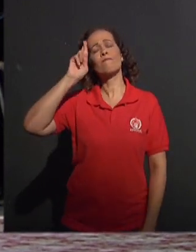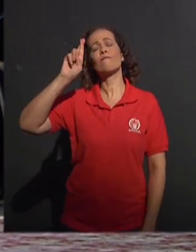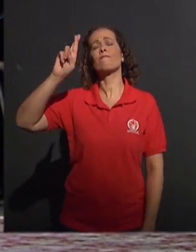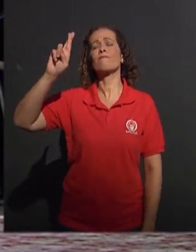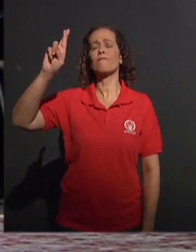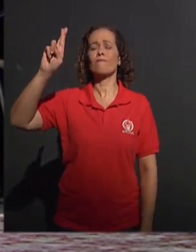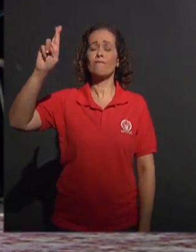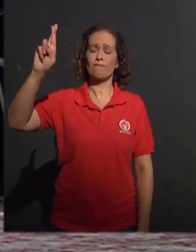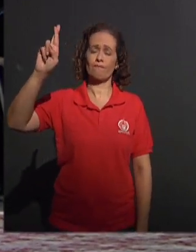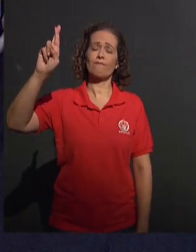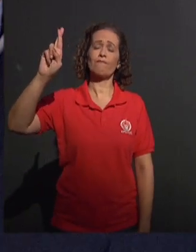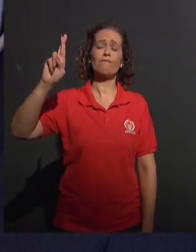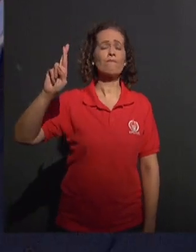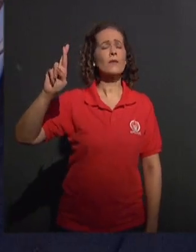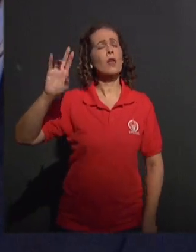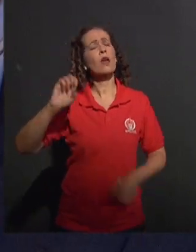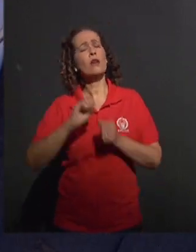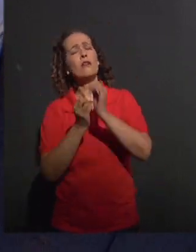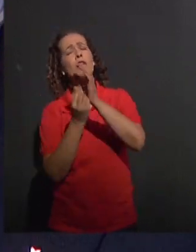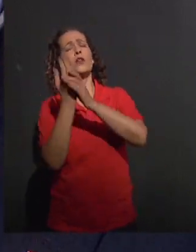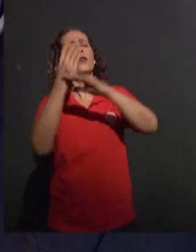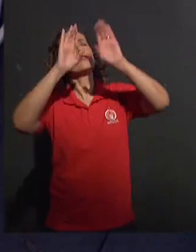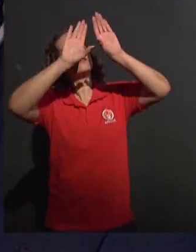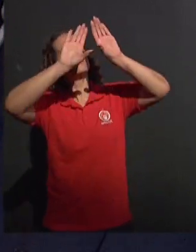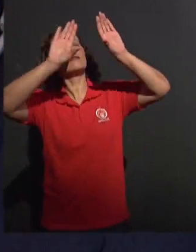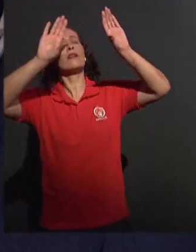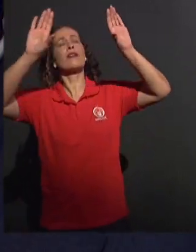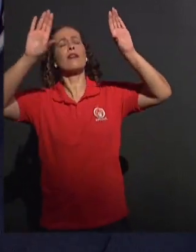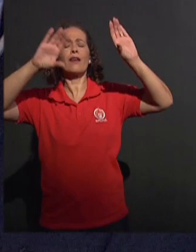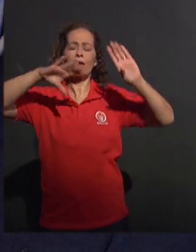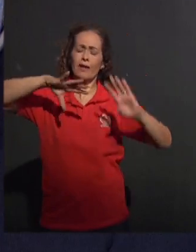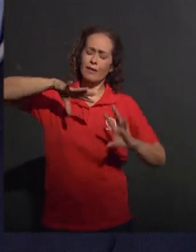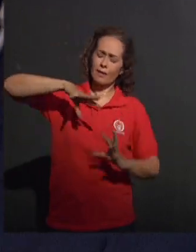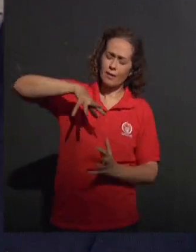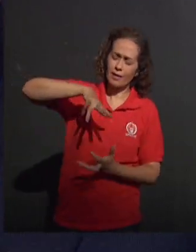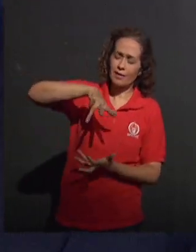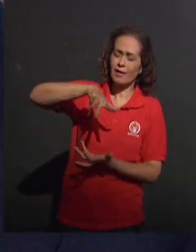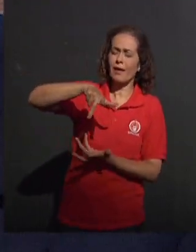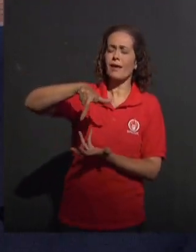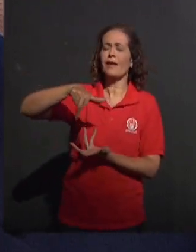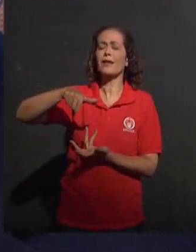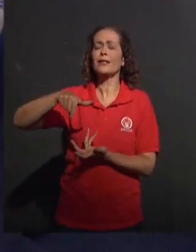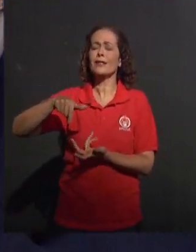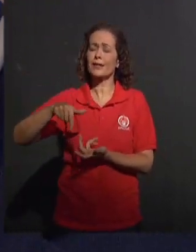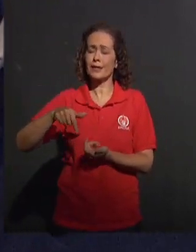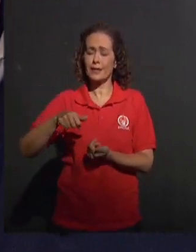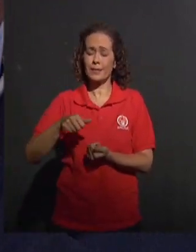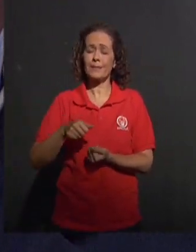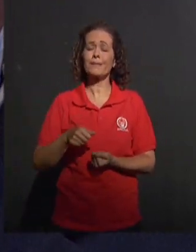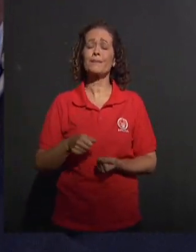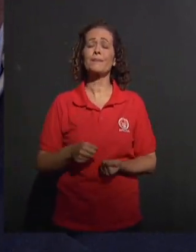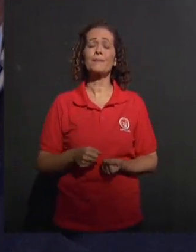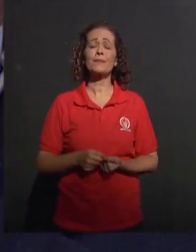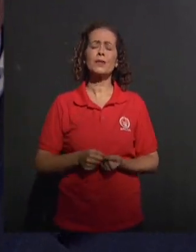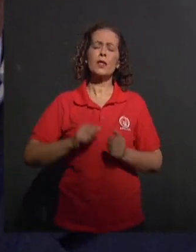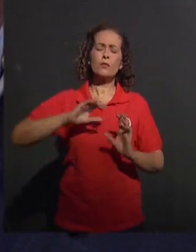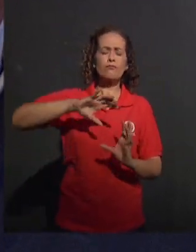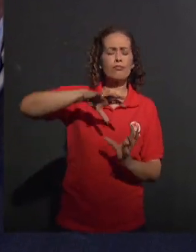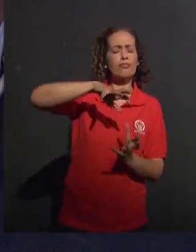Foi o Senhor que criou os céus e a terra. Foi o Senhor que separou esse pedaço de terra do